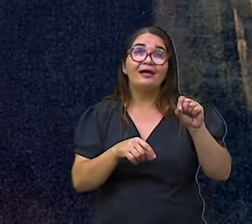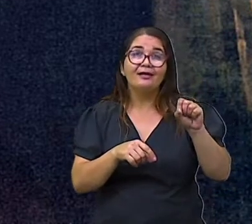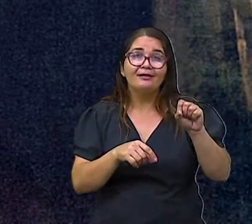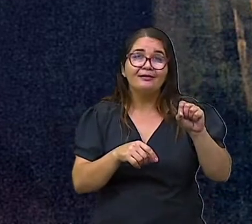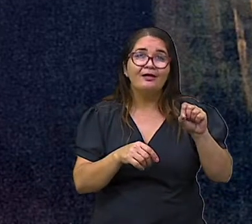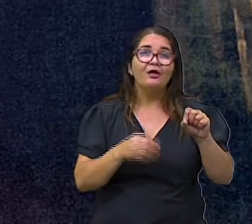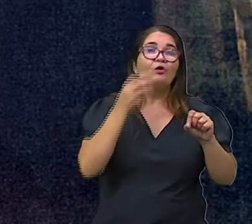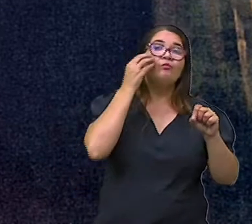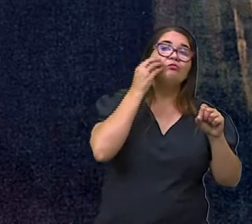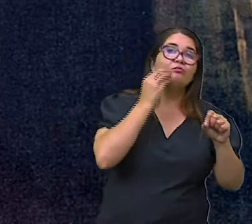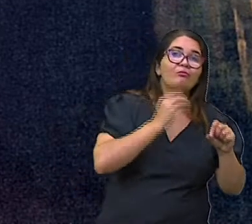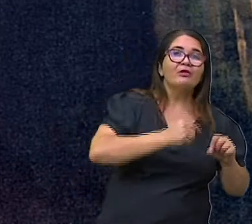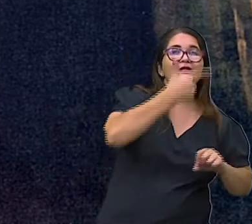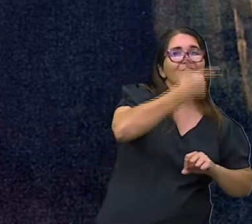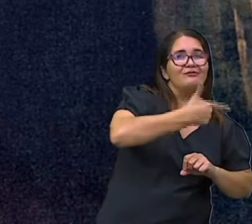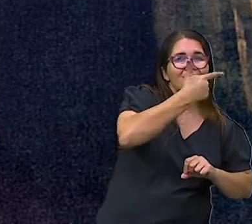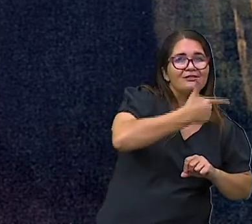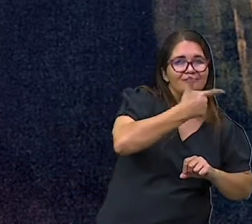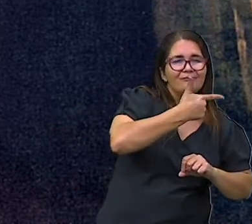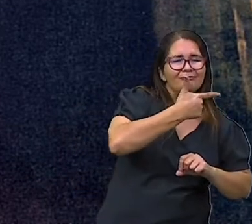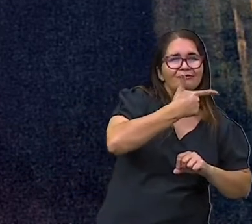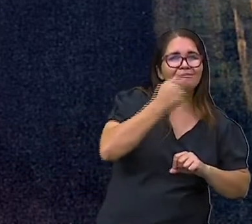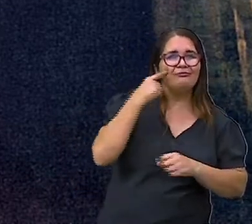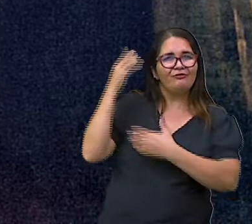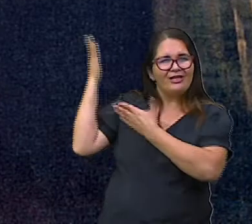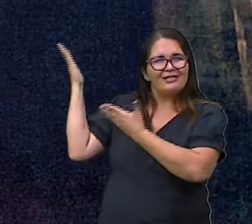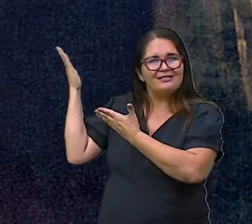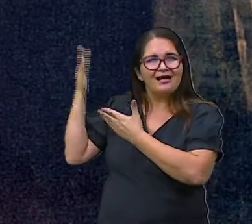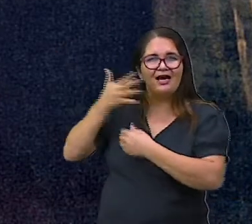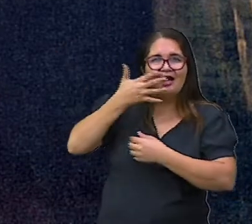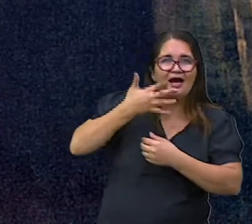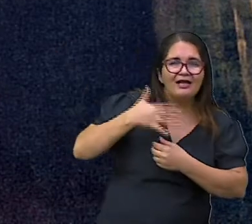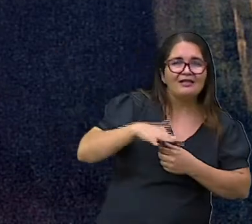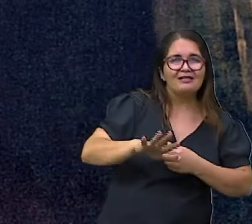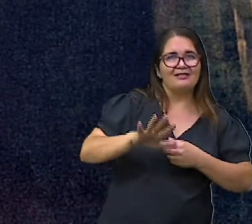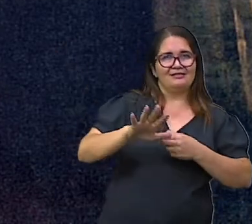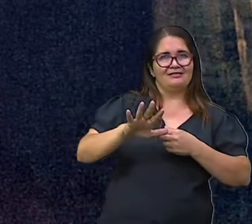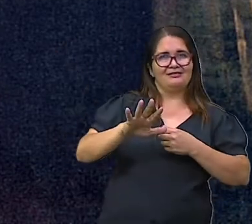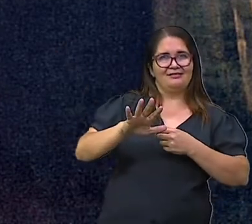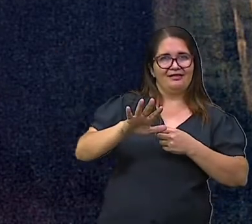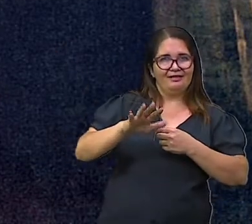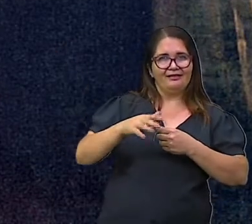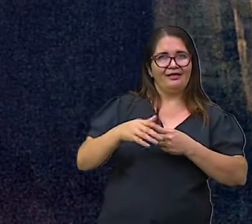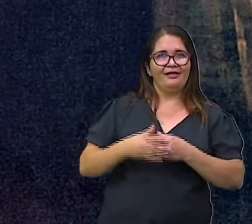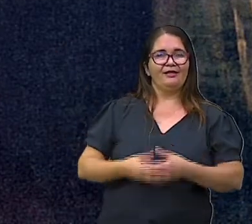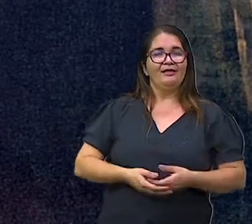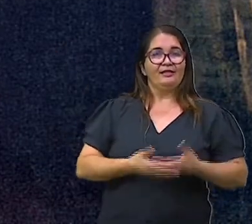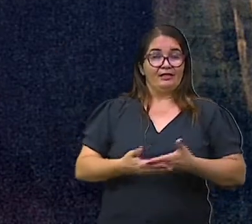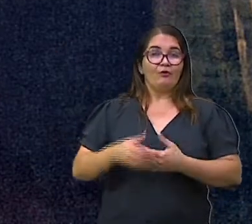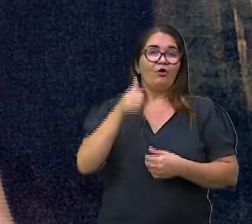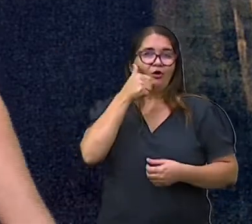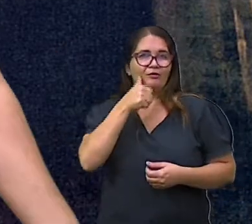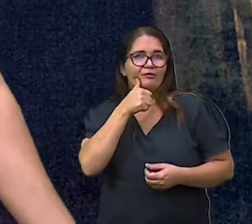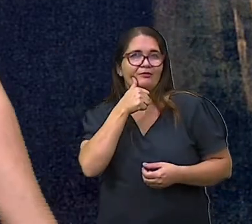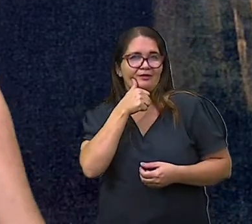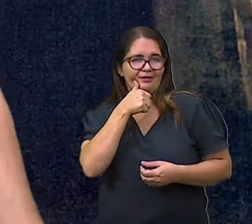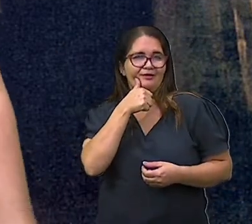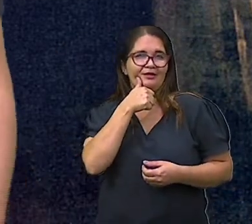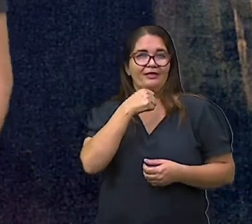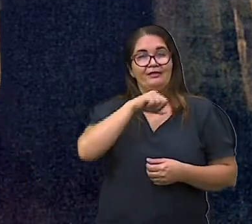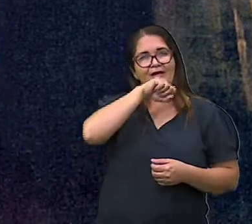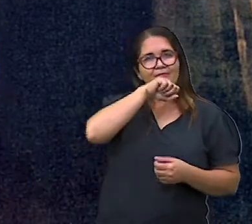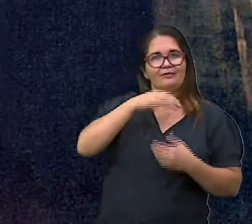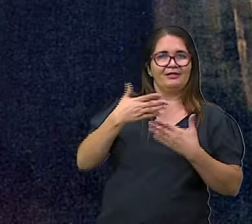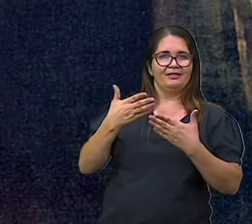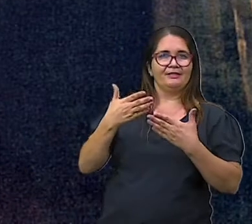Pedro II, aqui no colo da mãe, como príncipe herdeiro, que ainda não era nem um